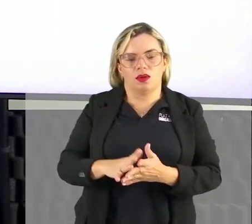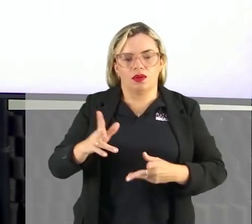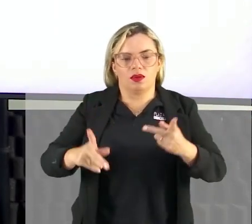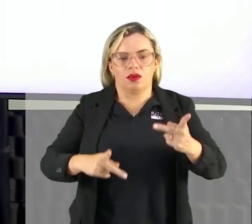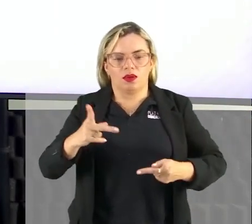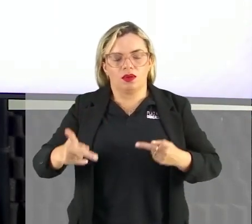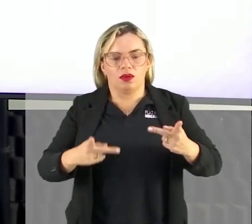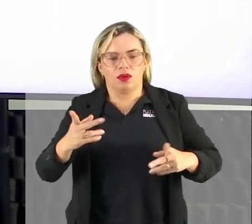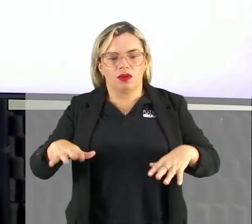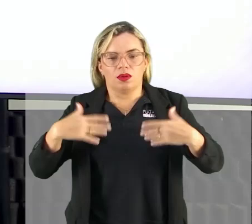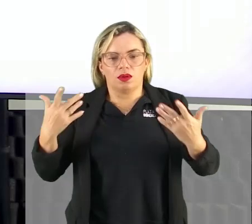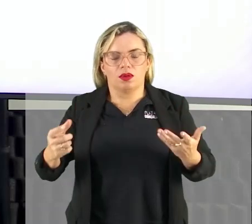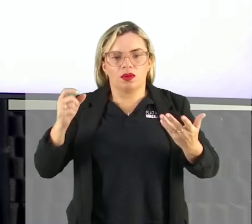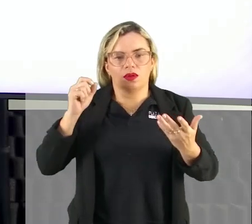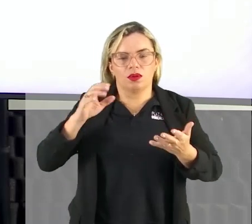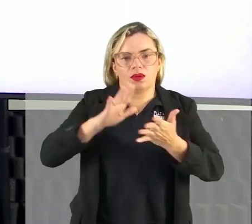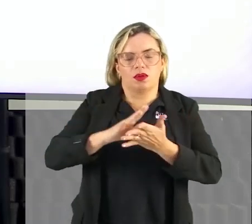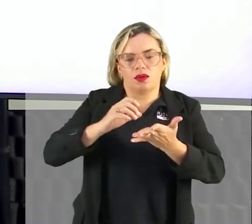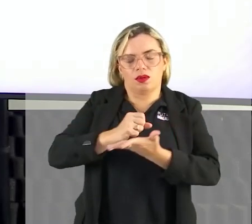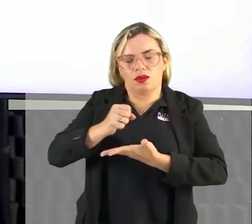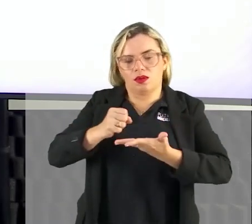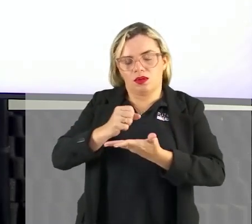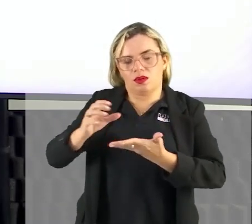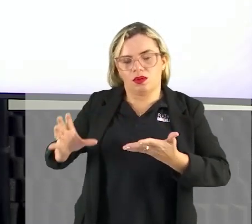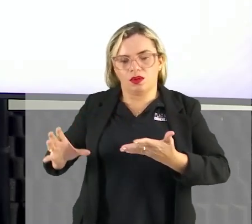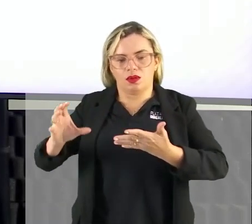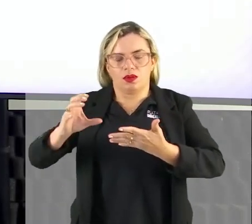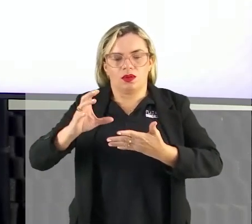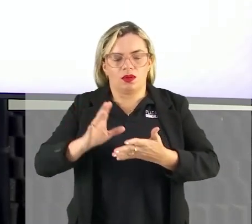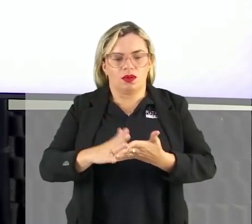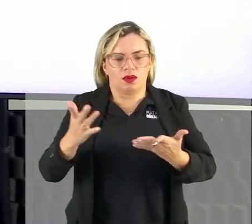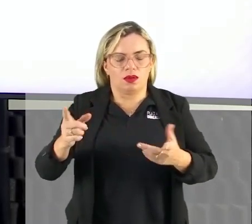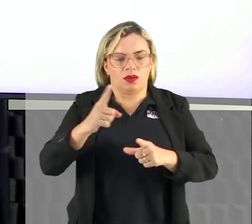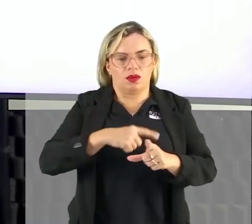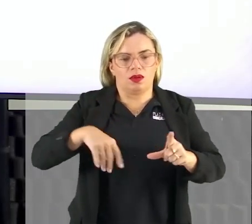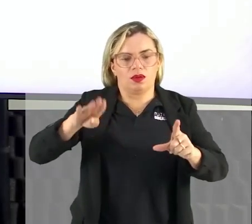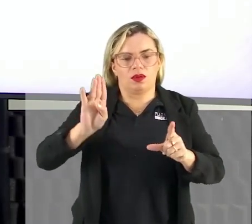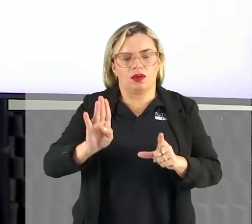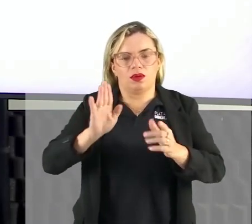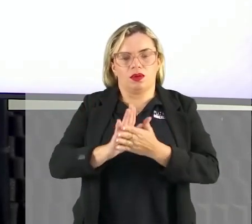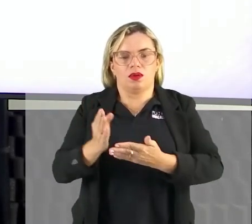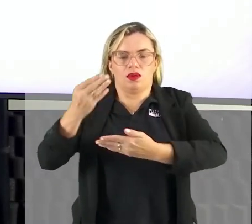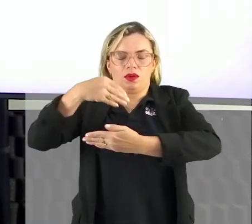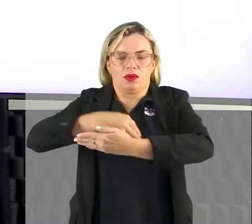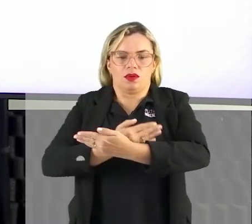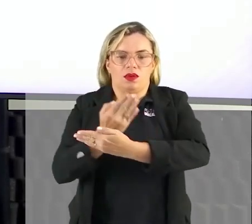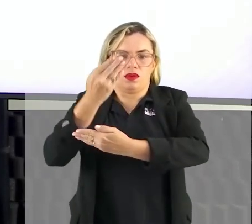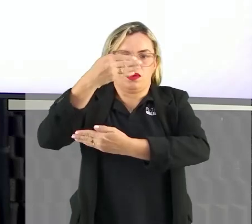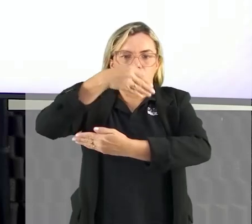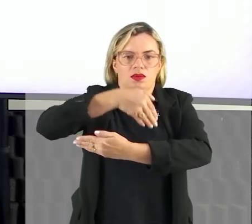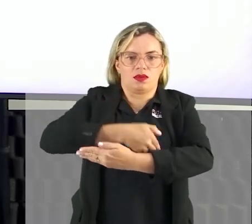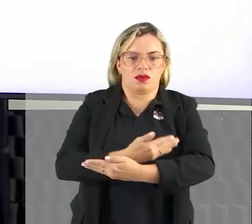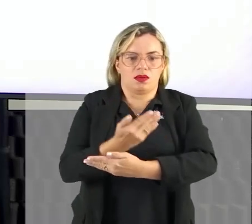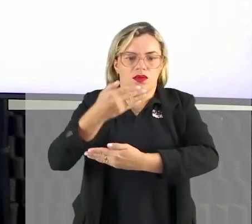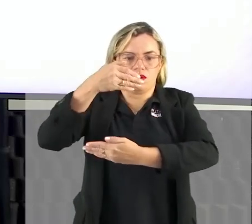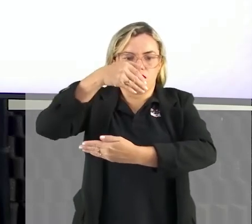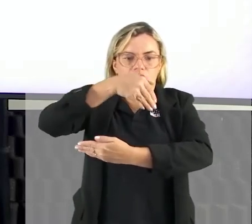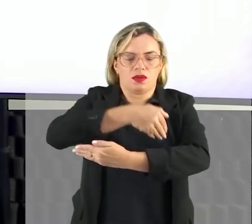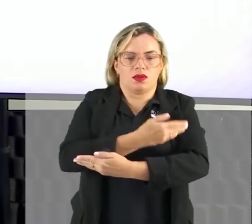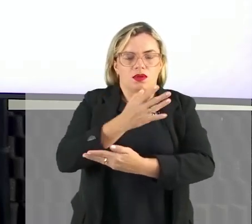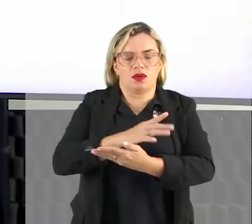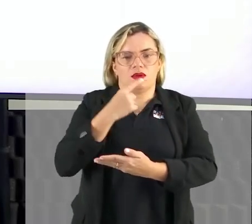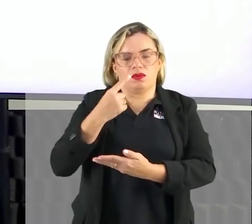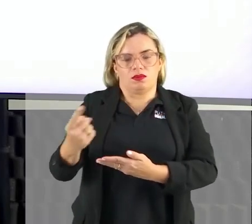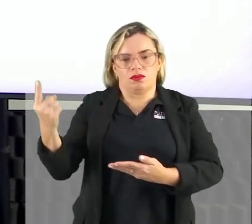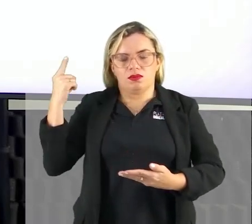falando de base ainda de cadeia. Então, quem vai estar com maior concentração